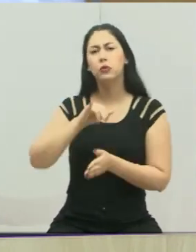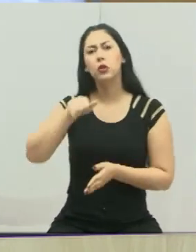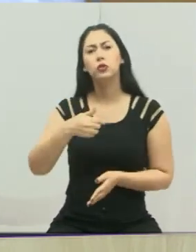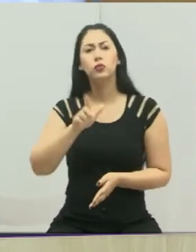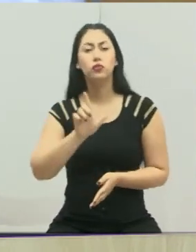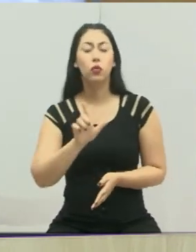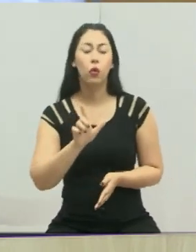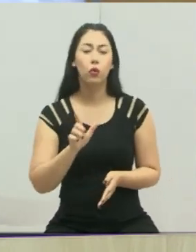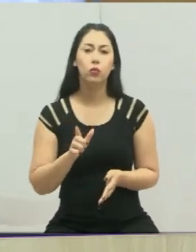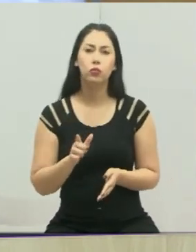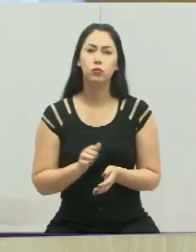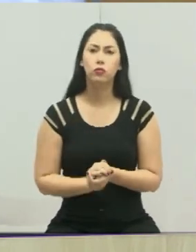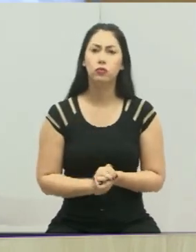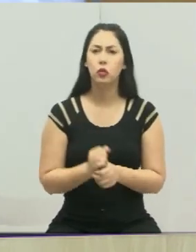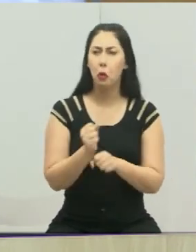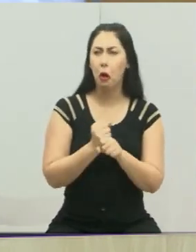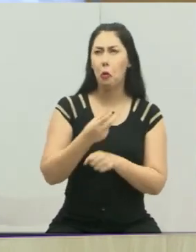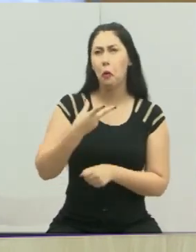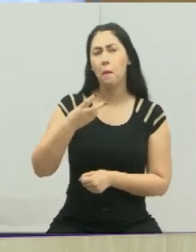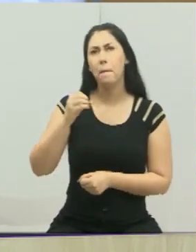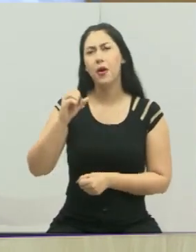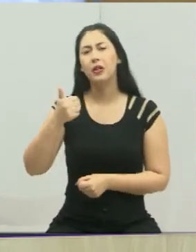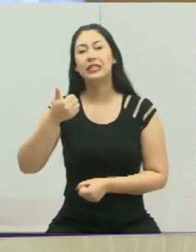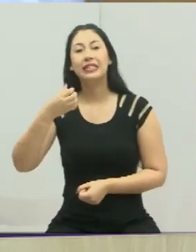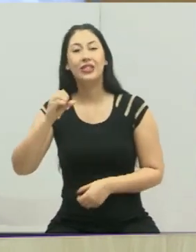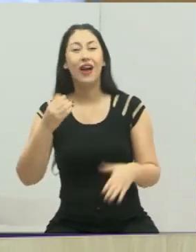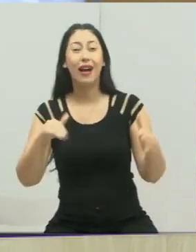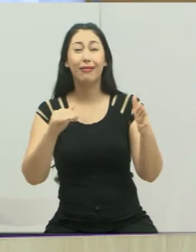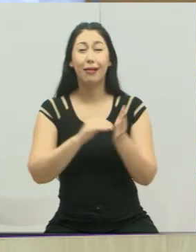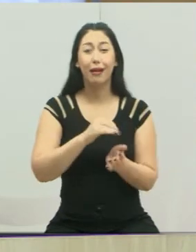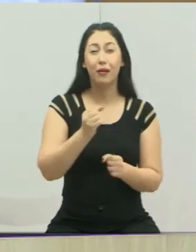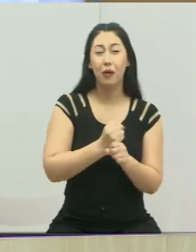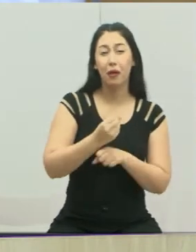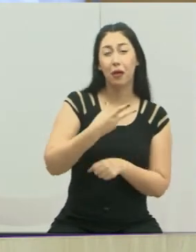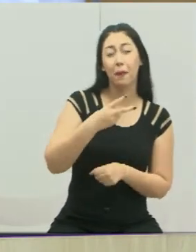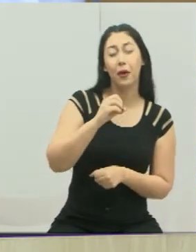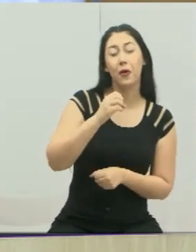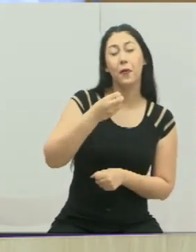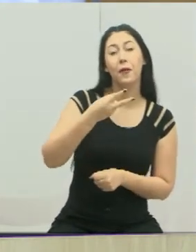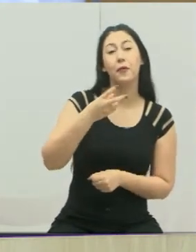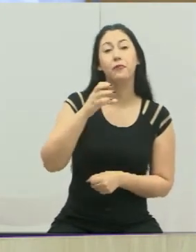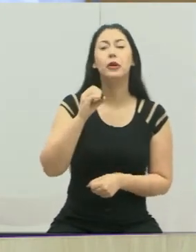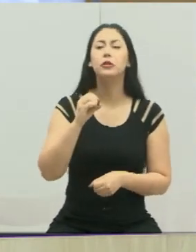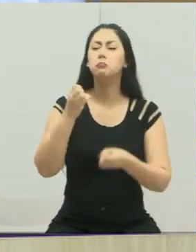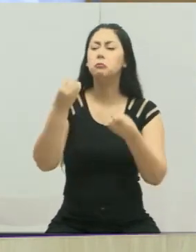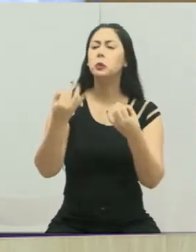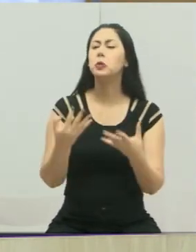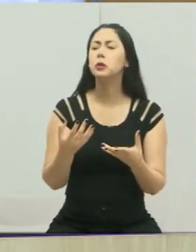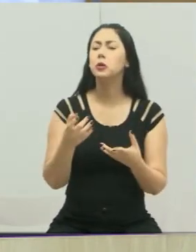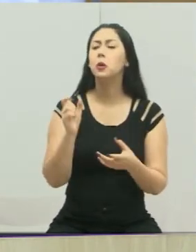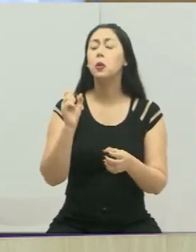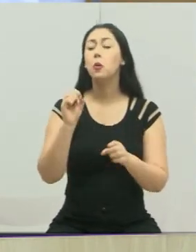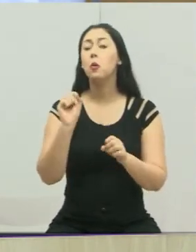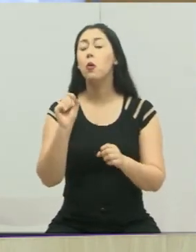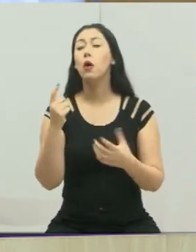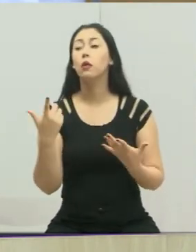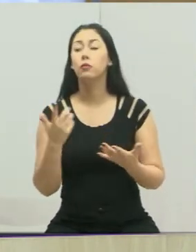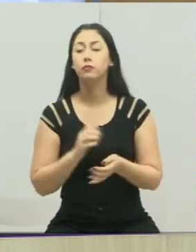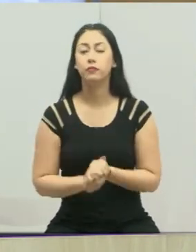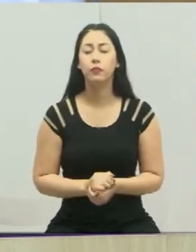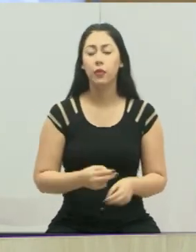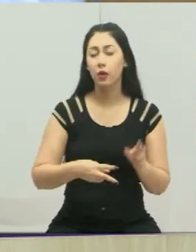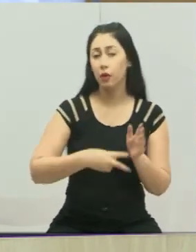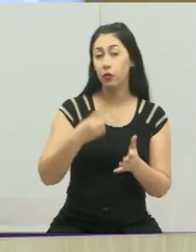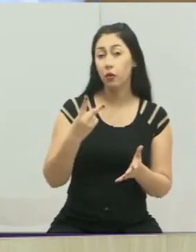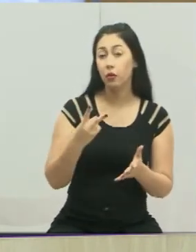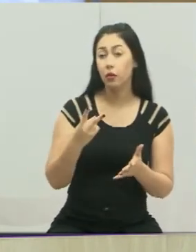de 2020, enquanto a empresa Centran operava os referidos radares? Especificar tipos das multas. Segundo, qual o valor